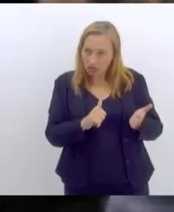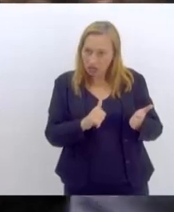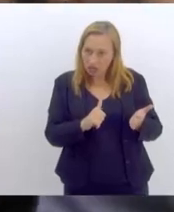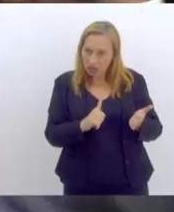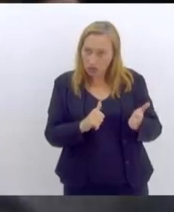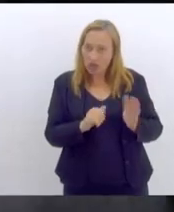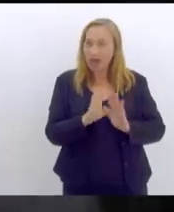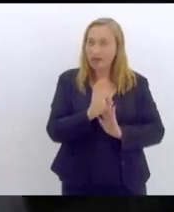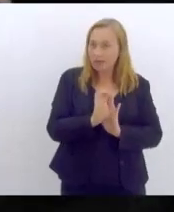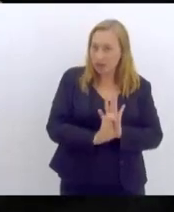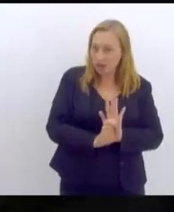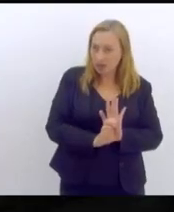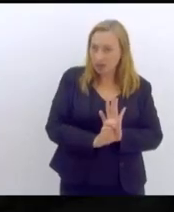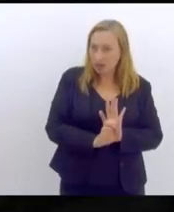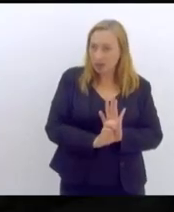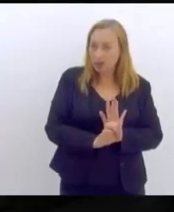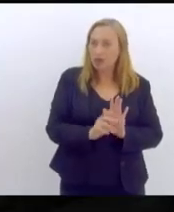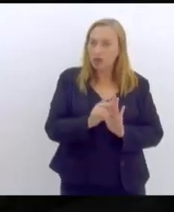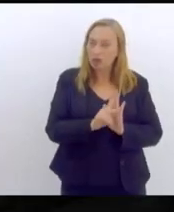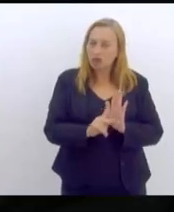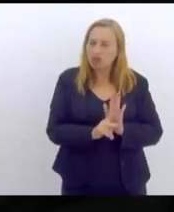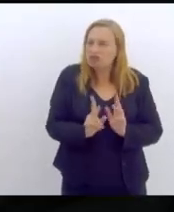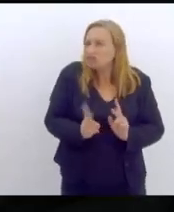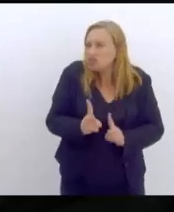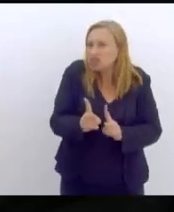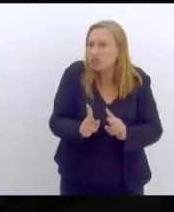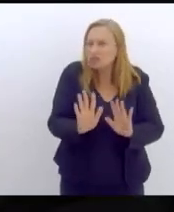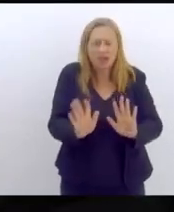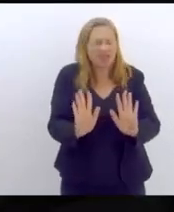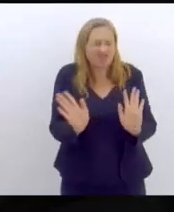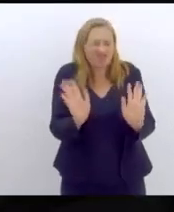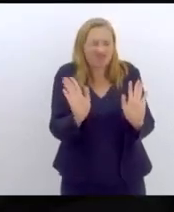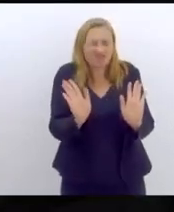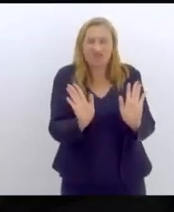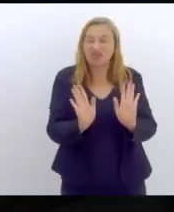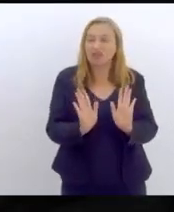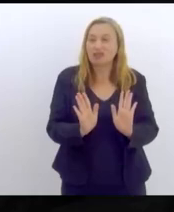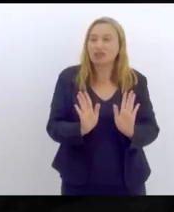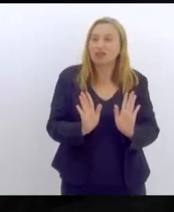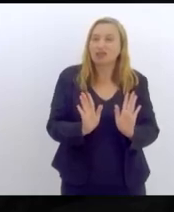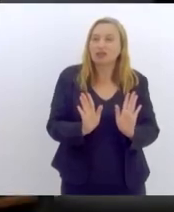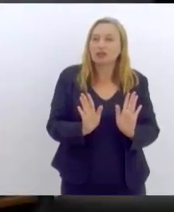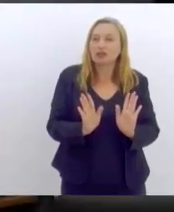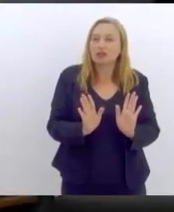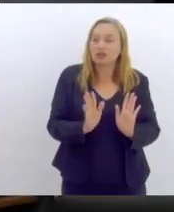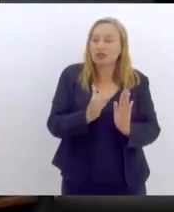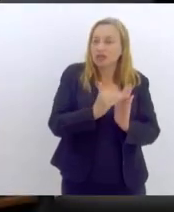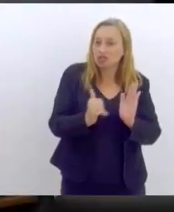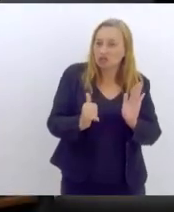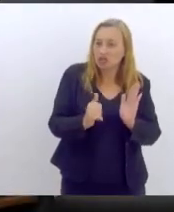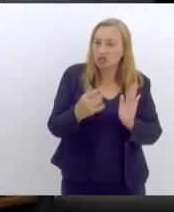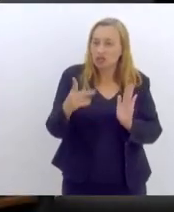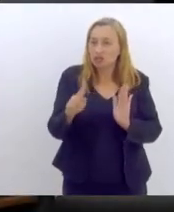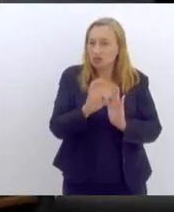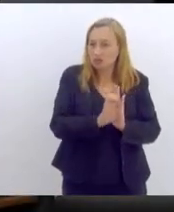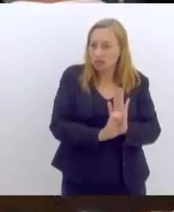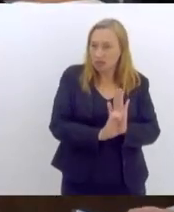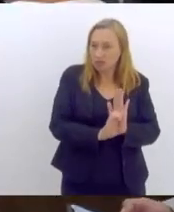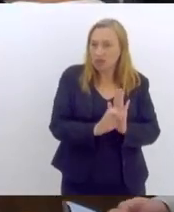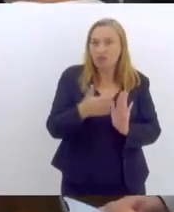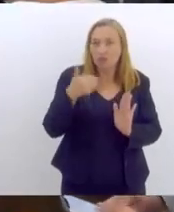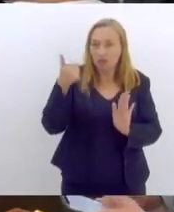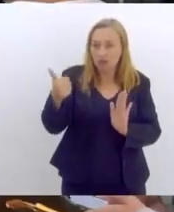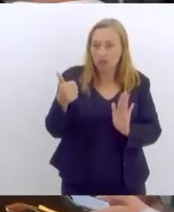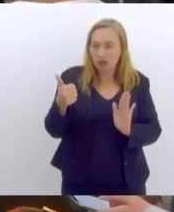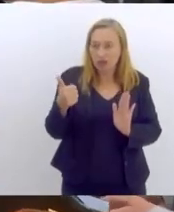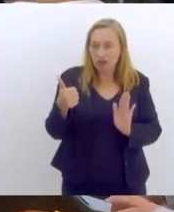a emenda para que o projeto siga. Mas, olha, não há necessidade nenhuma de retirar a sua emenda, porque ele vai melhorar e